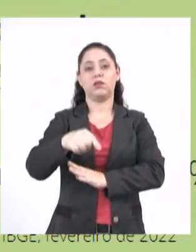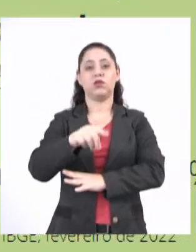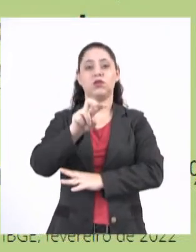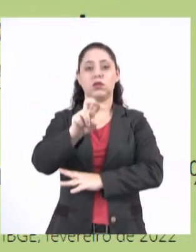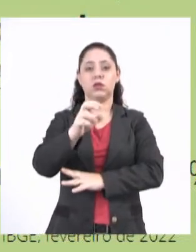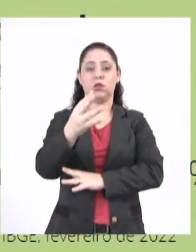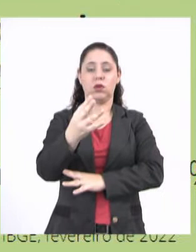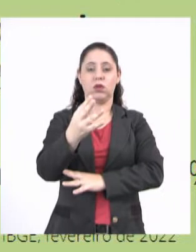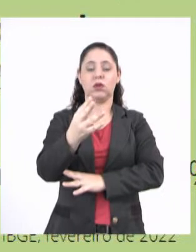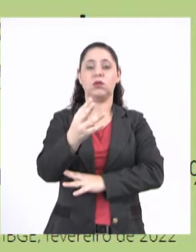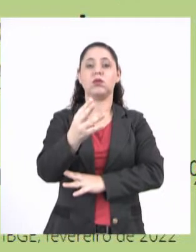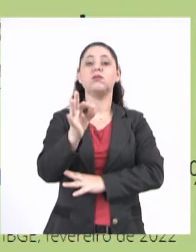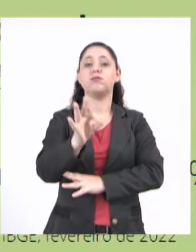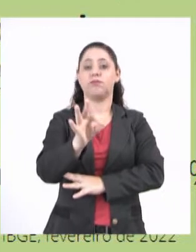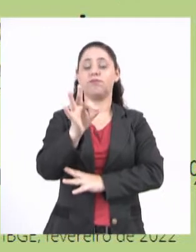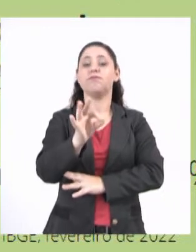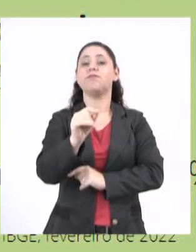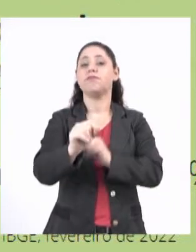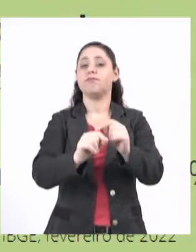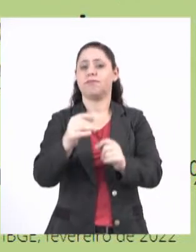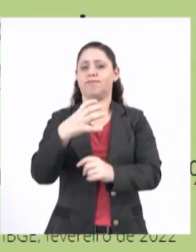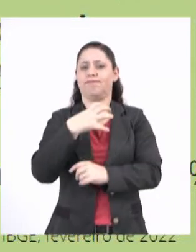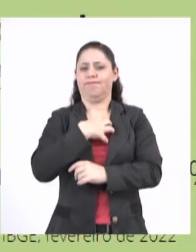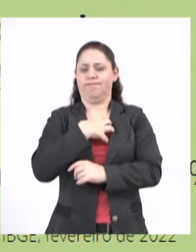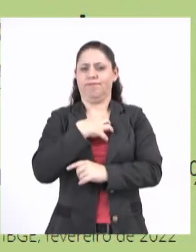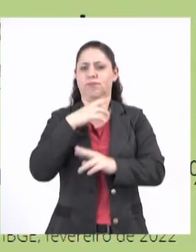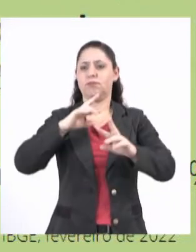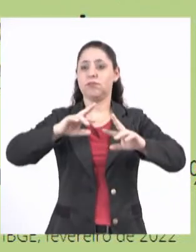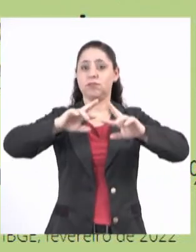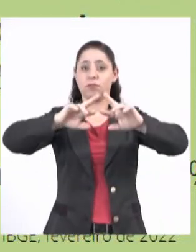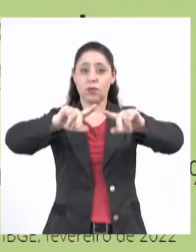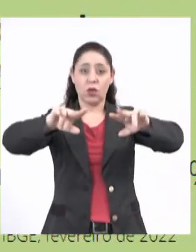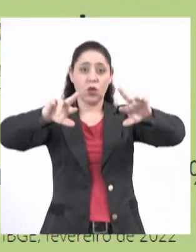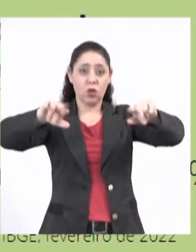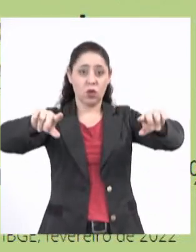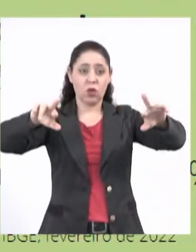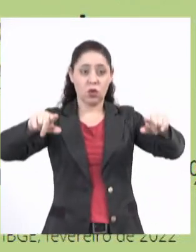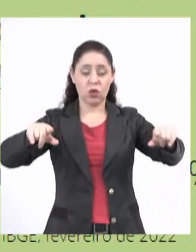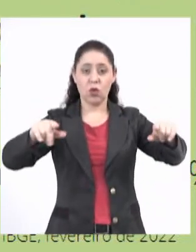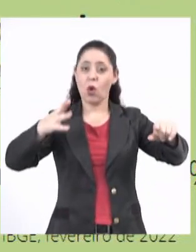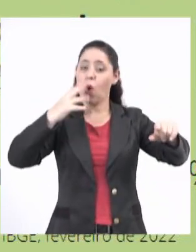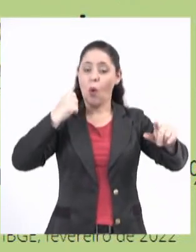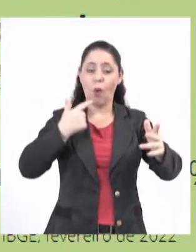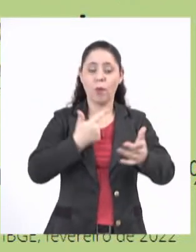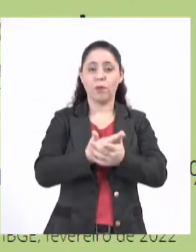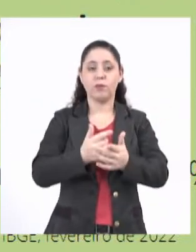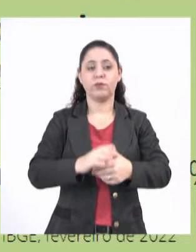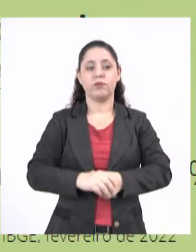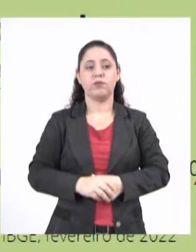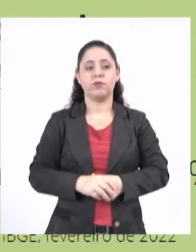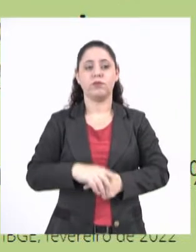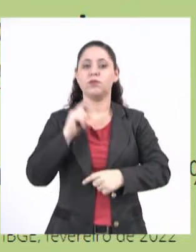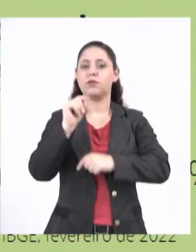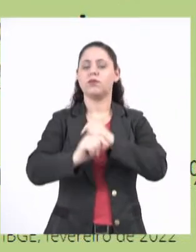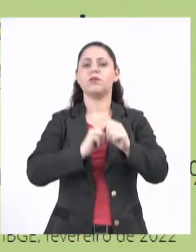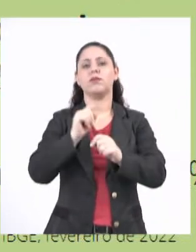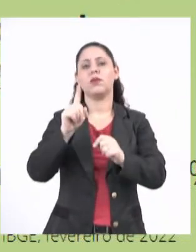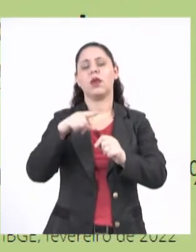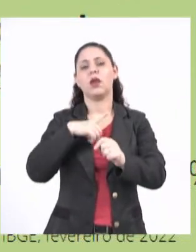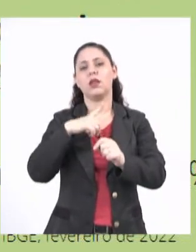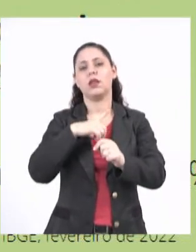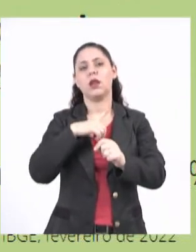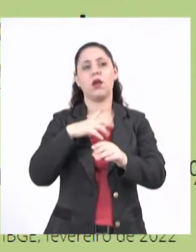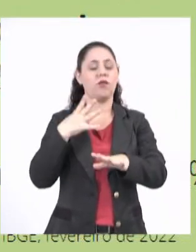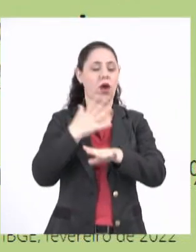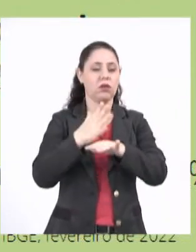10,54%. Inflação essa que é sentida de forma diferente na compra dos alimentos, né? Quem ultimamente não foi ao supermercado aí,